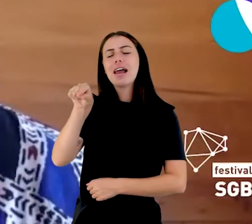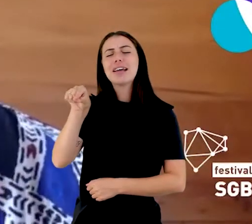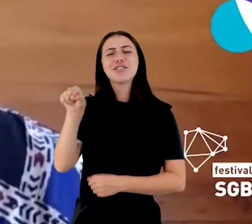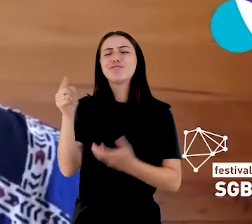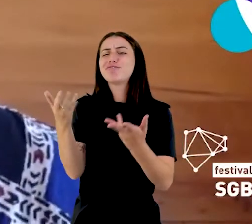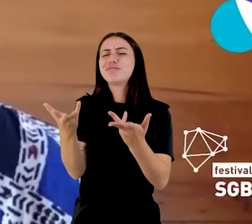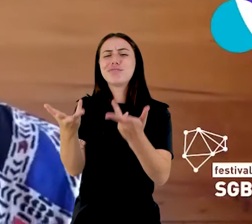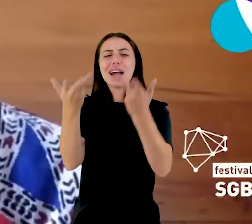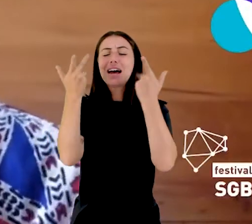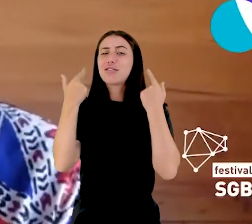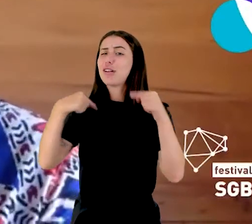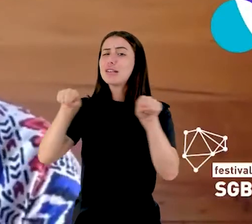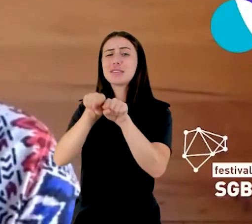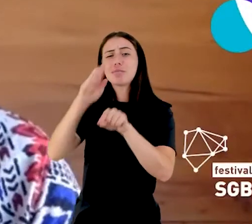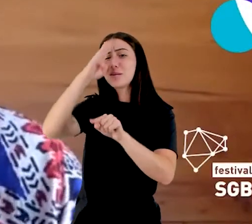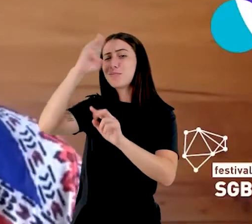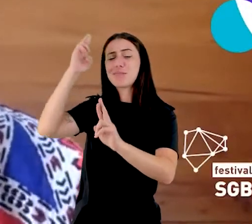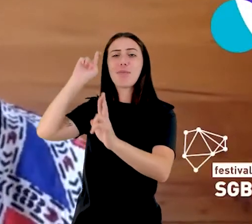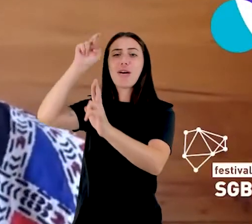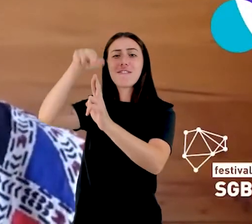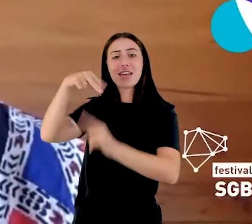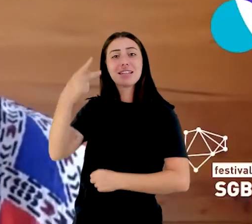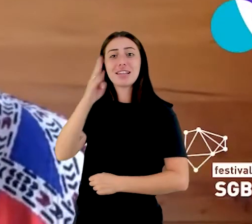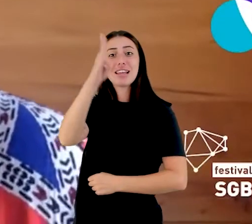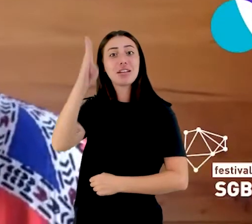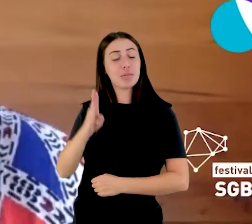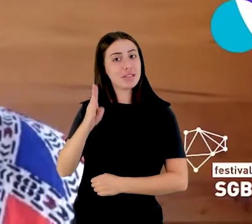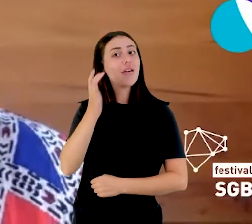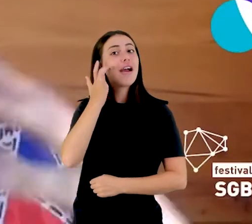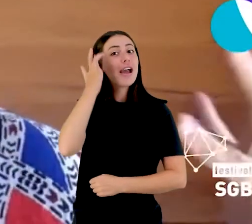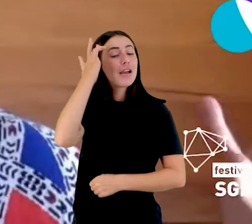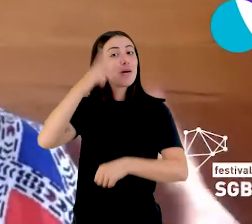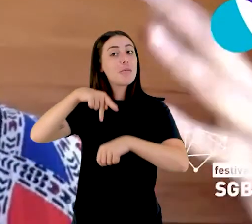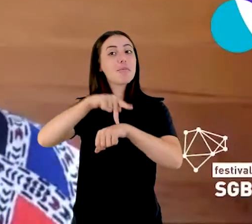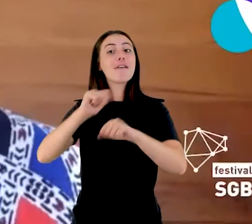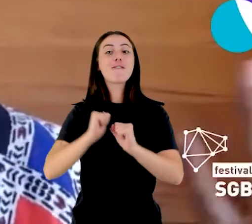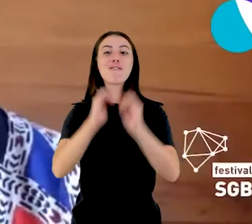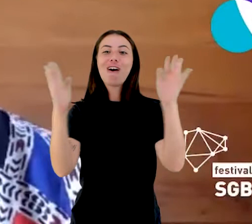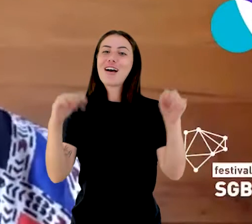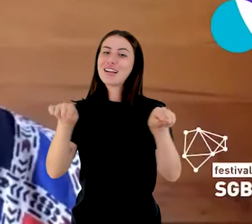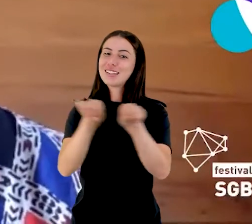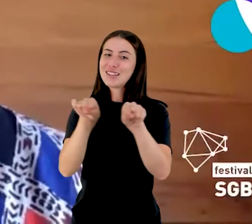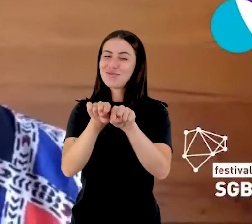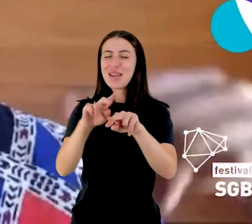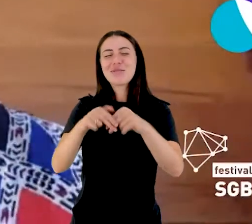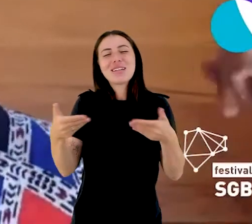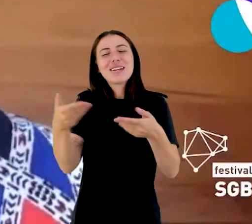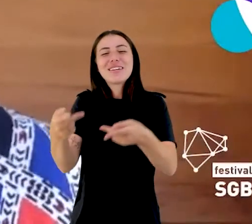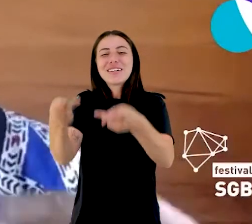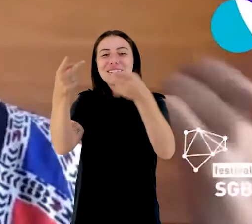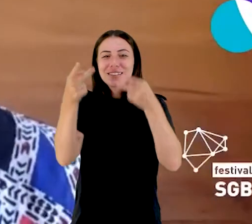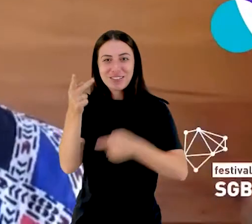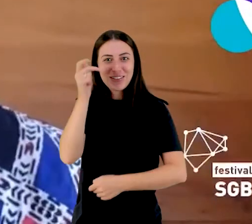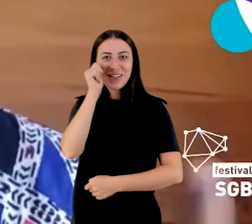de documentários com distribuição de impacto. A Rossana hoje, eu vou te dizer que hoje ela é uma das maiores referências do Brasil e, quiçá,